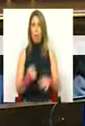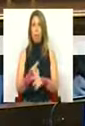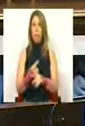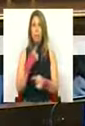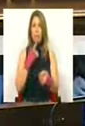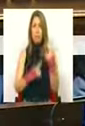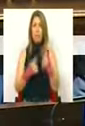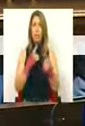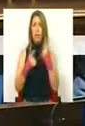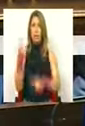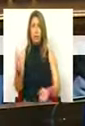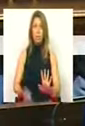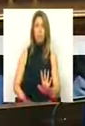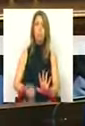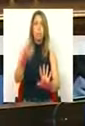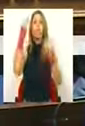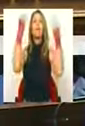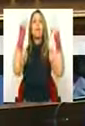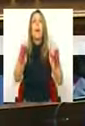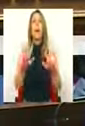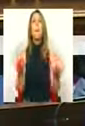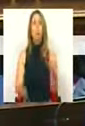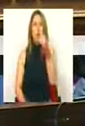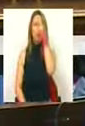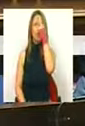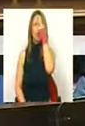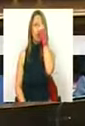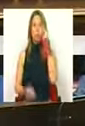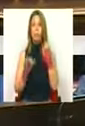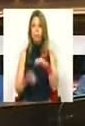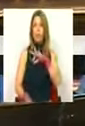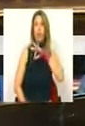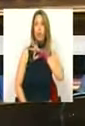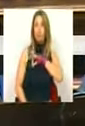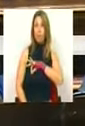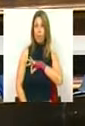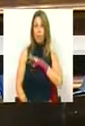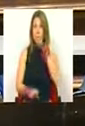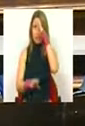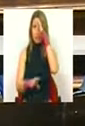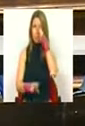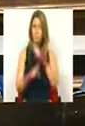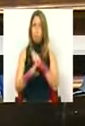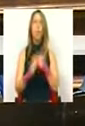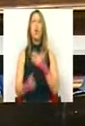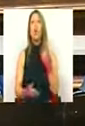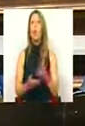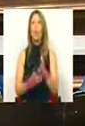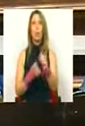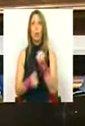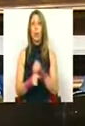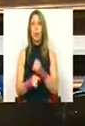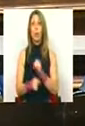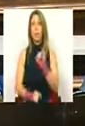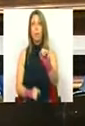têm feito, a verdade é que num esforço sobre-humano do seu profissionalismo, continuaram a fazer o trabalho deles para que